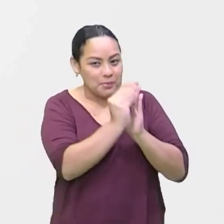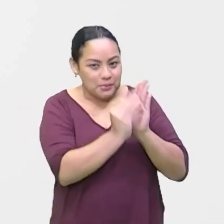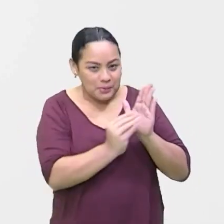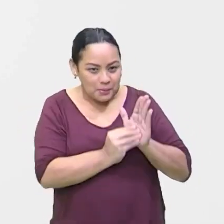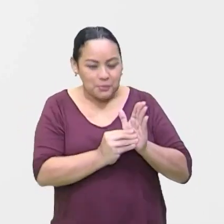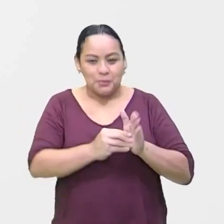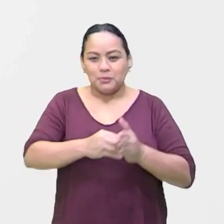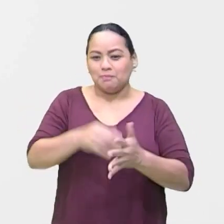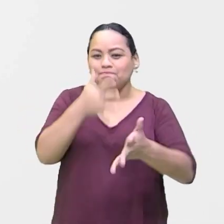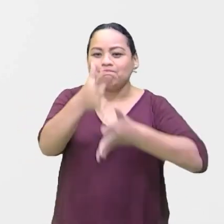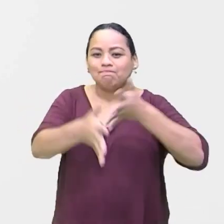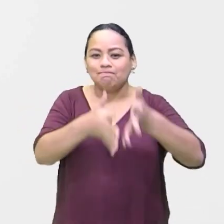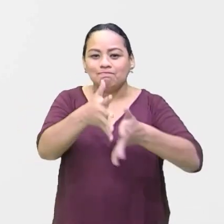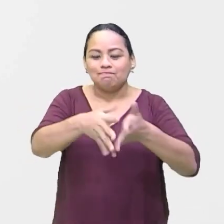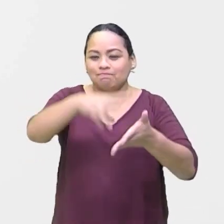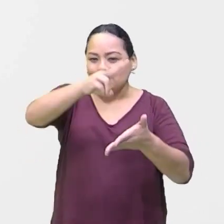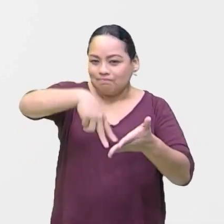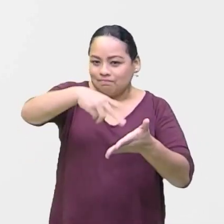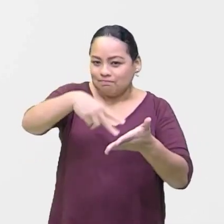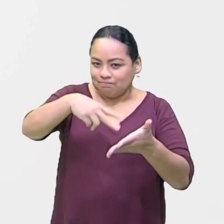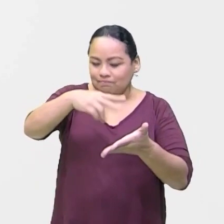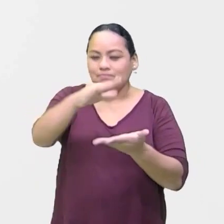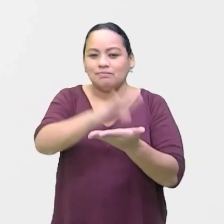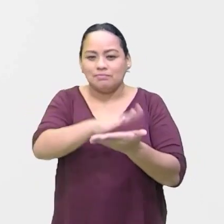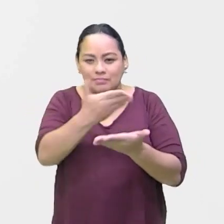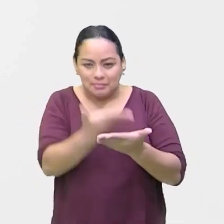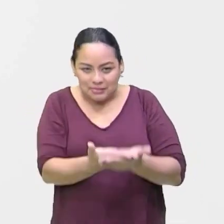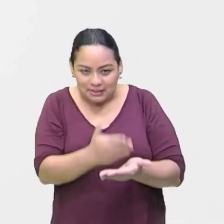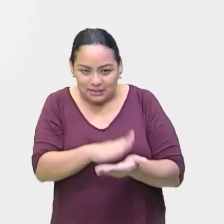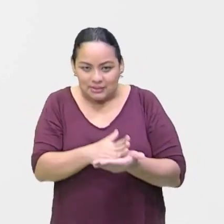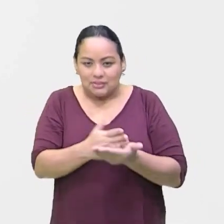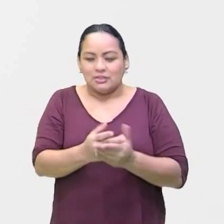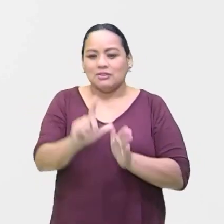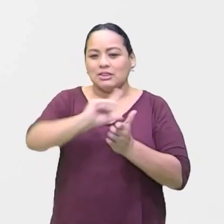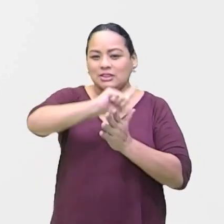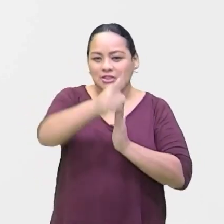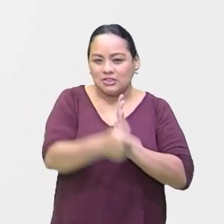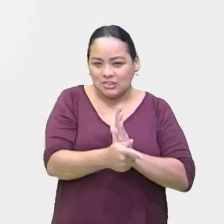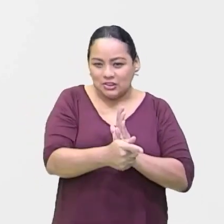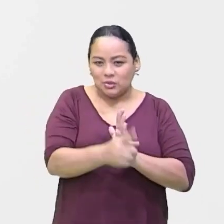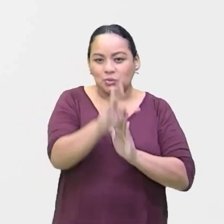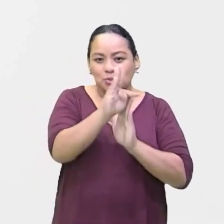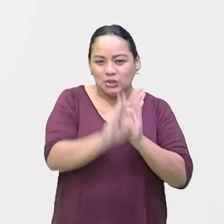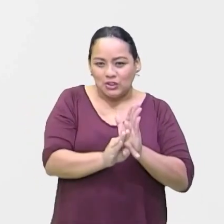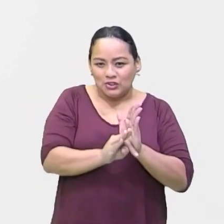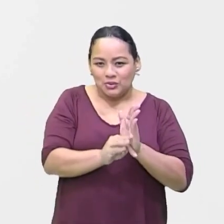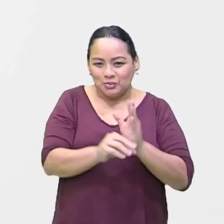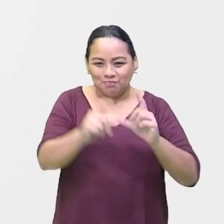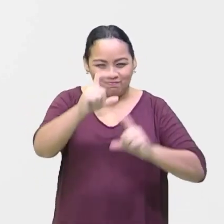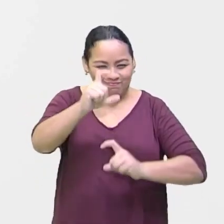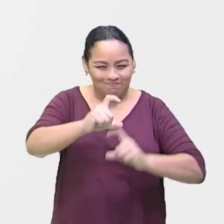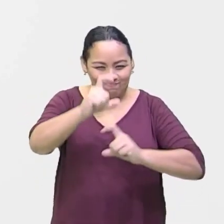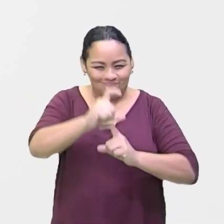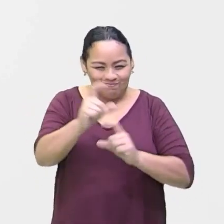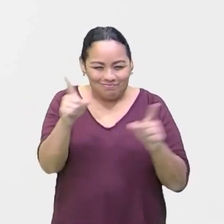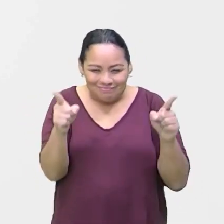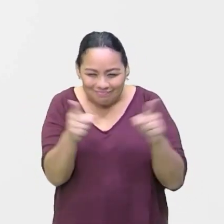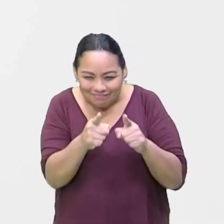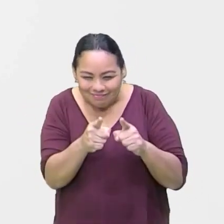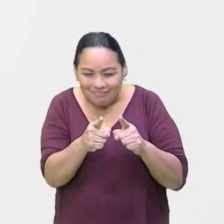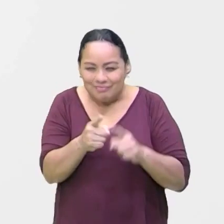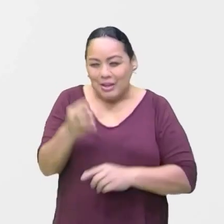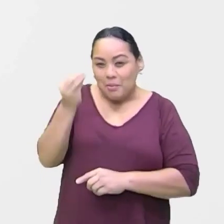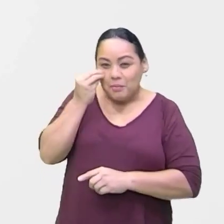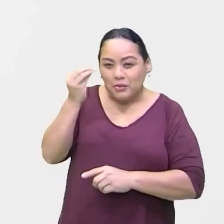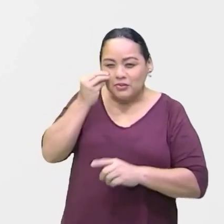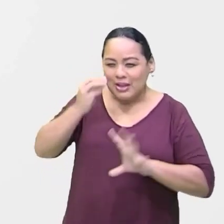leitura oral e interpretativa. Gênero textual: tirinhas. Vamos verificar as